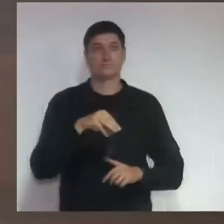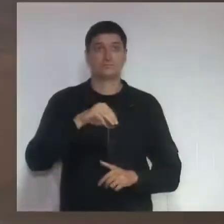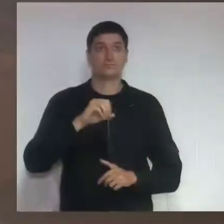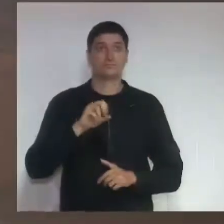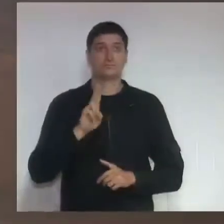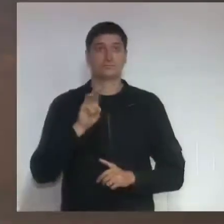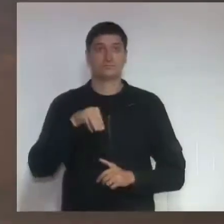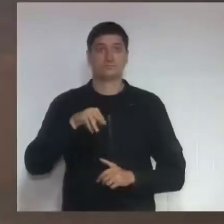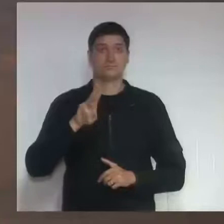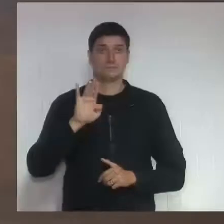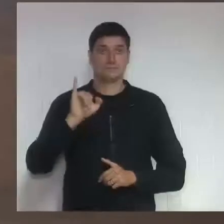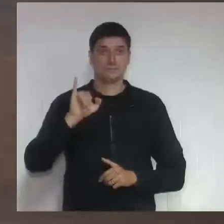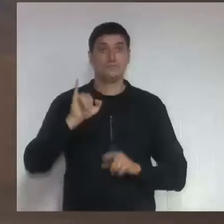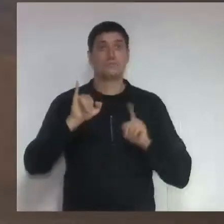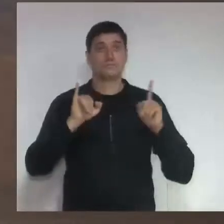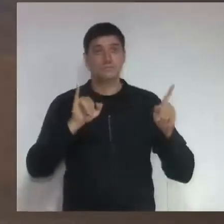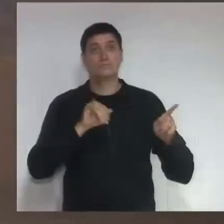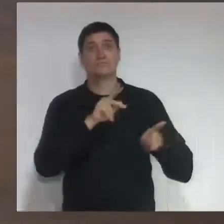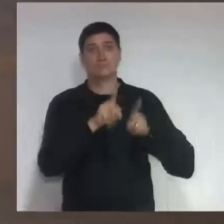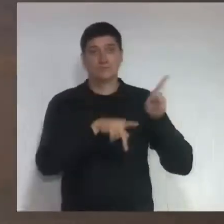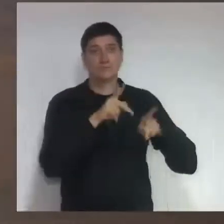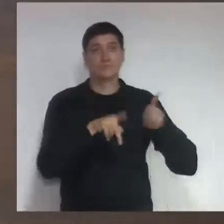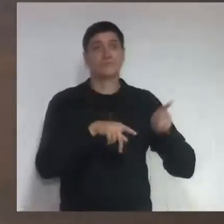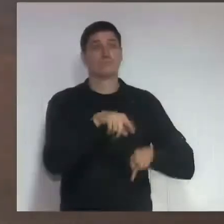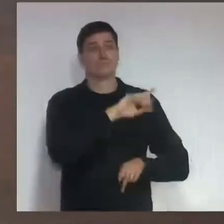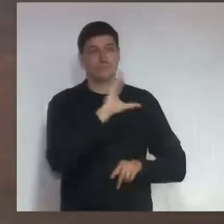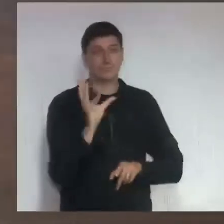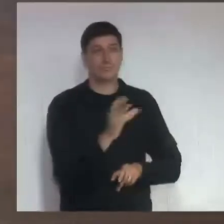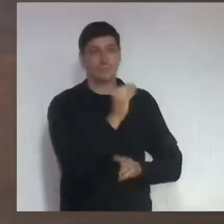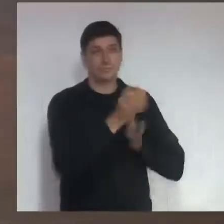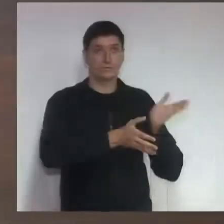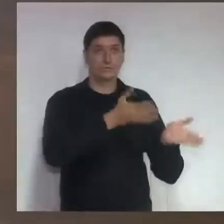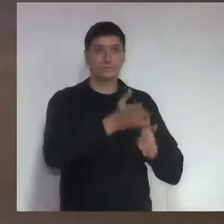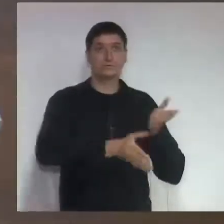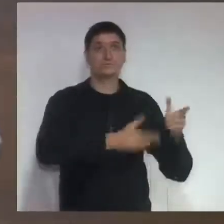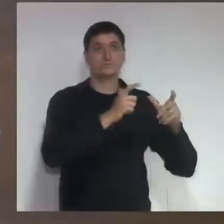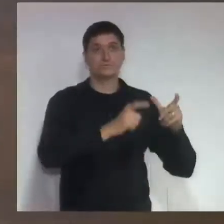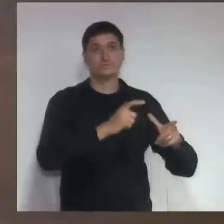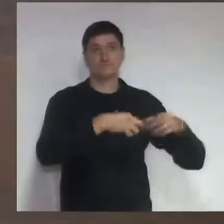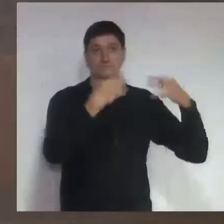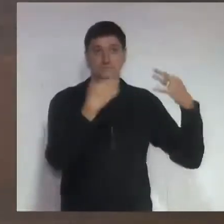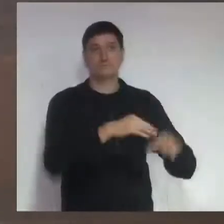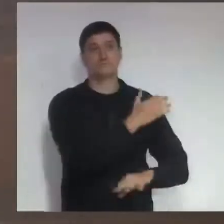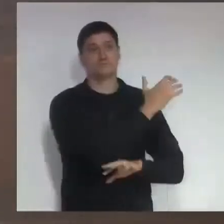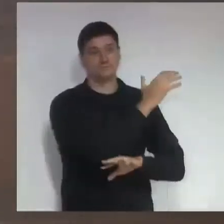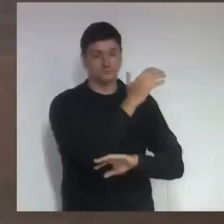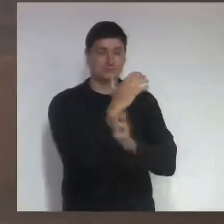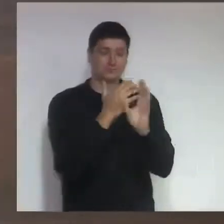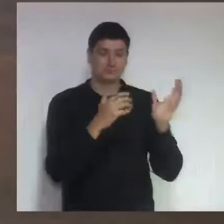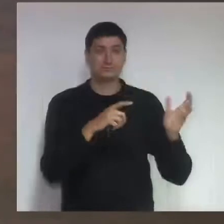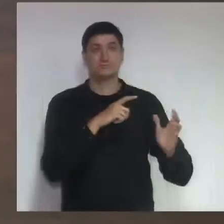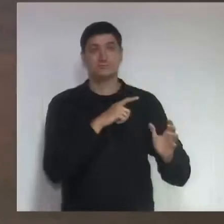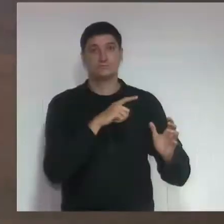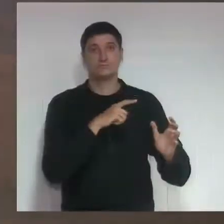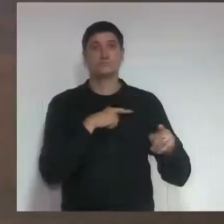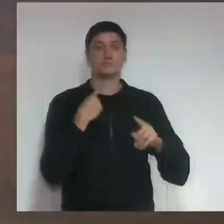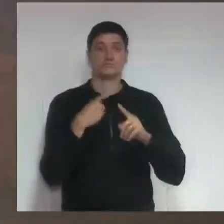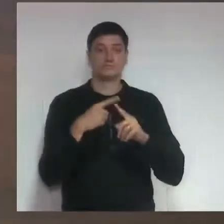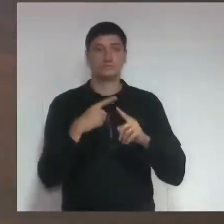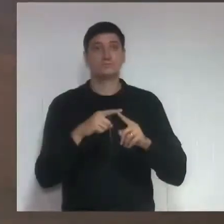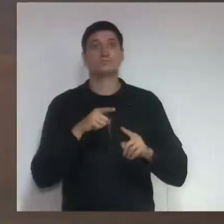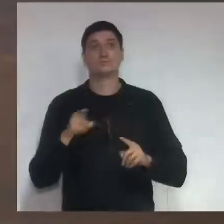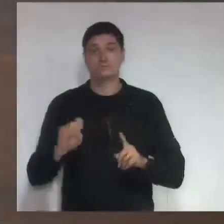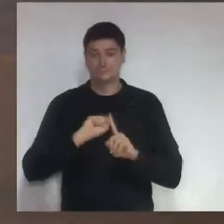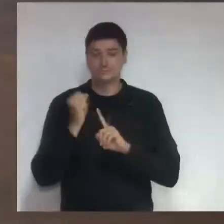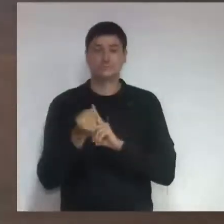da população. Tem uma área de preservação ali, então fica muito claro que as pessoas que começam a se envolver, cada vez mais